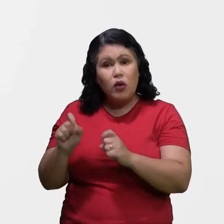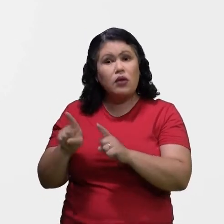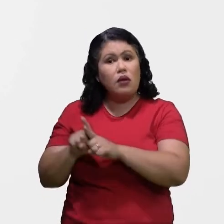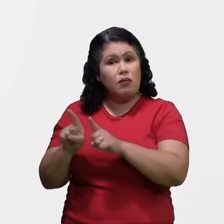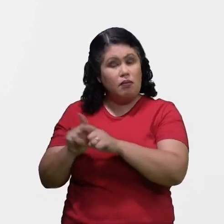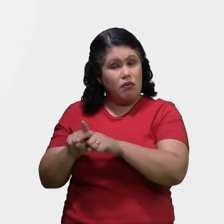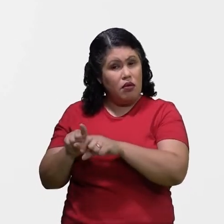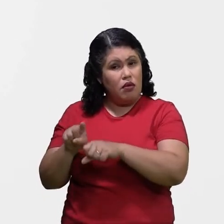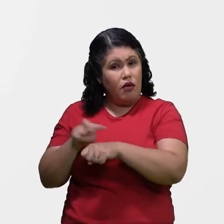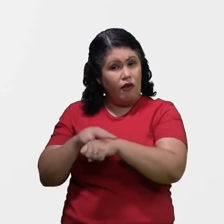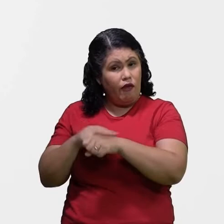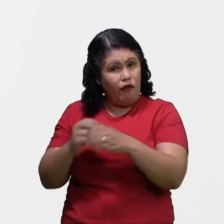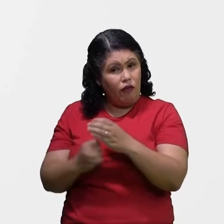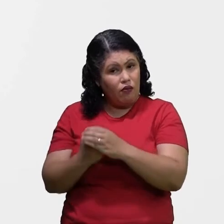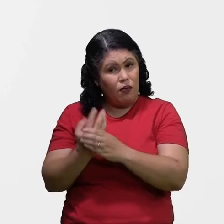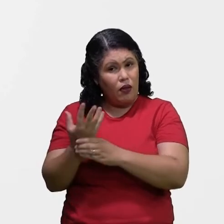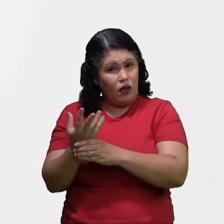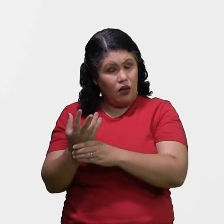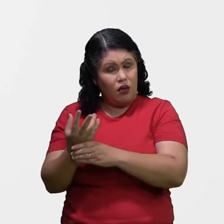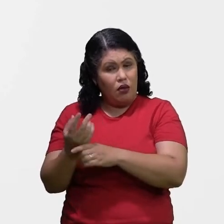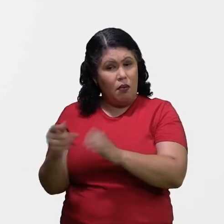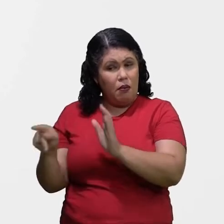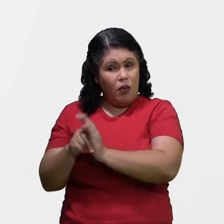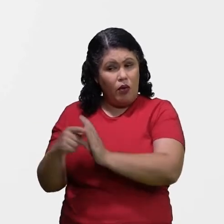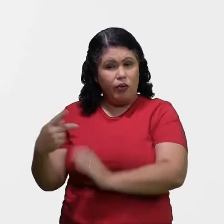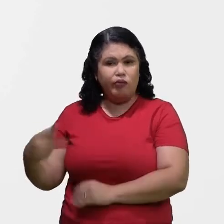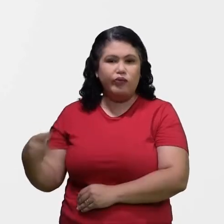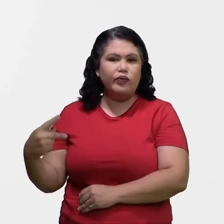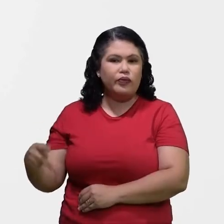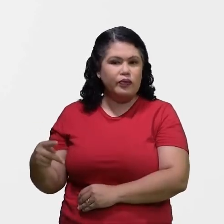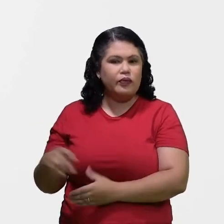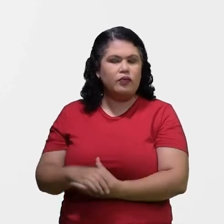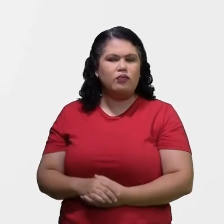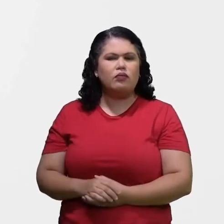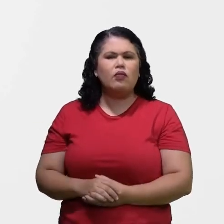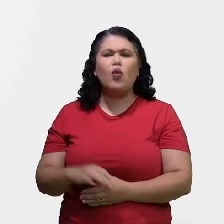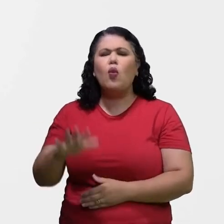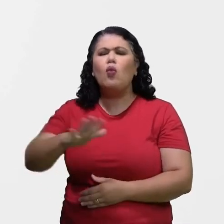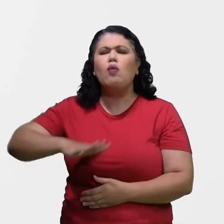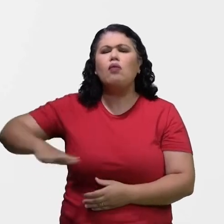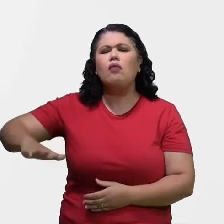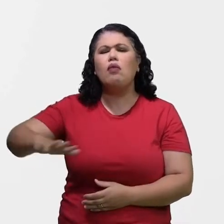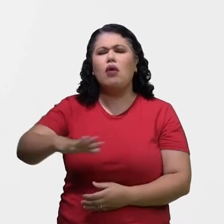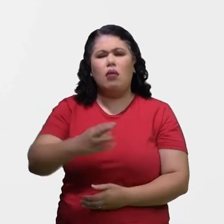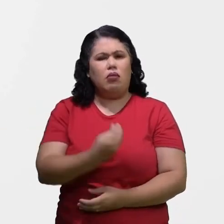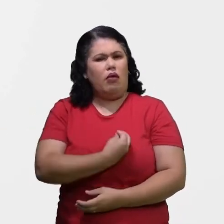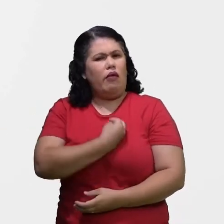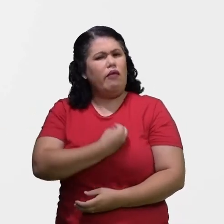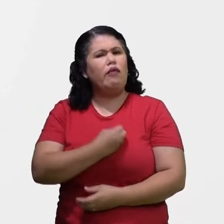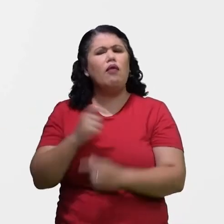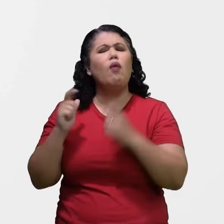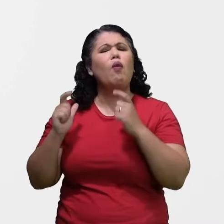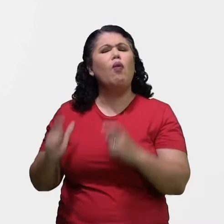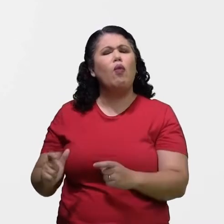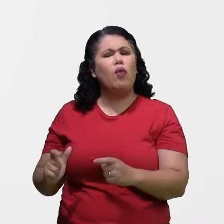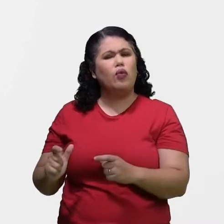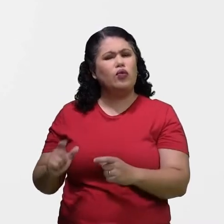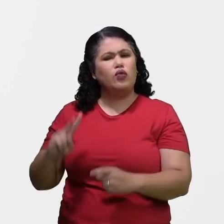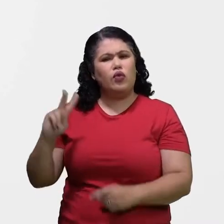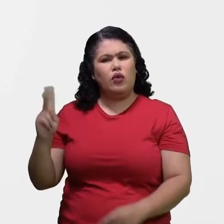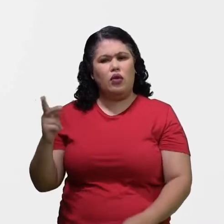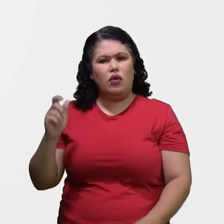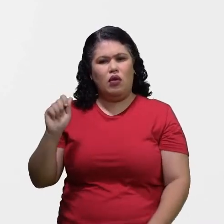vegetal, tá bom? Isso é uma característica dos invertebrados. O habitat deles, professores invertebrados, eles podem